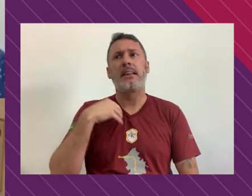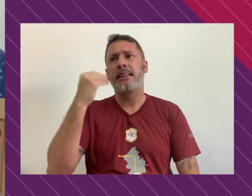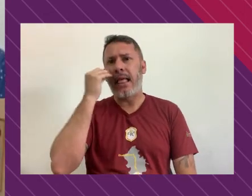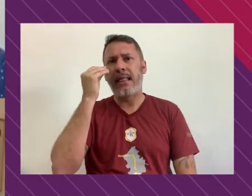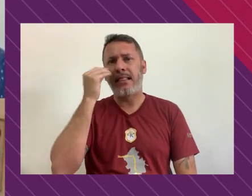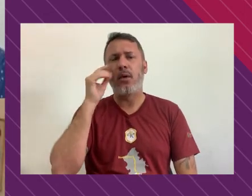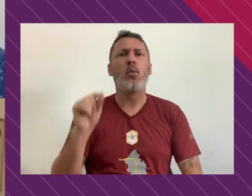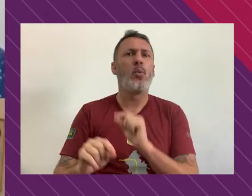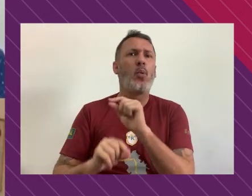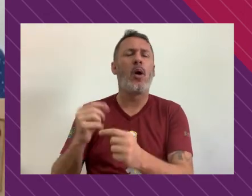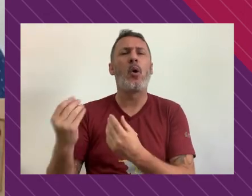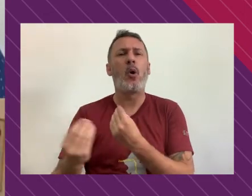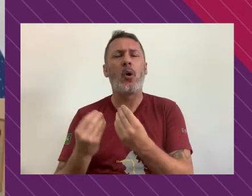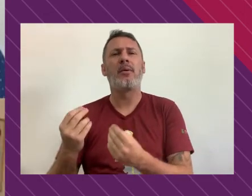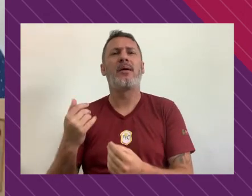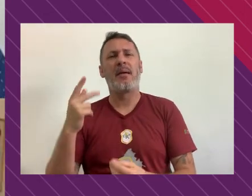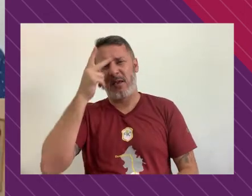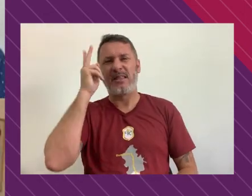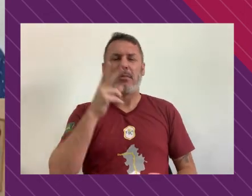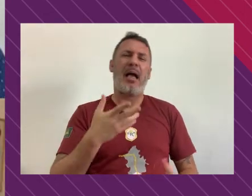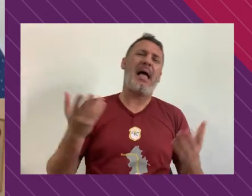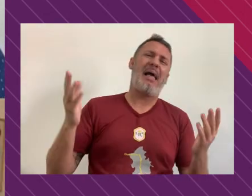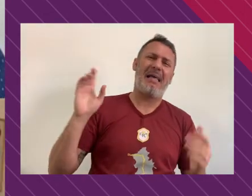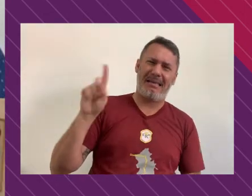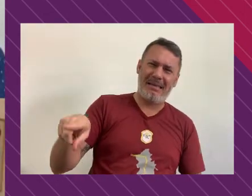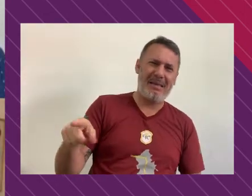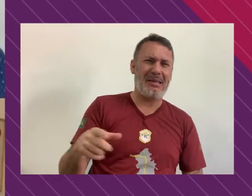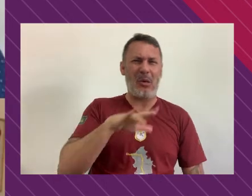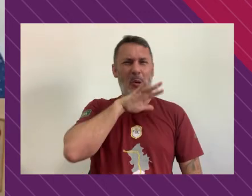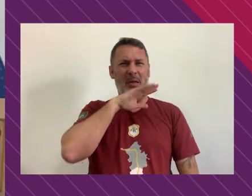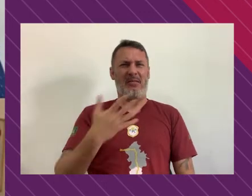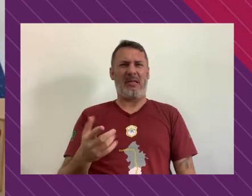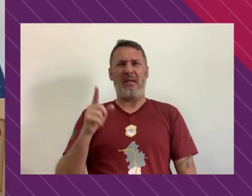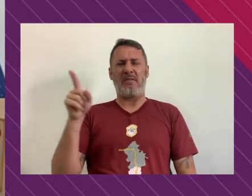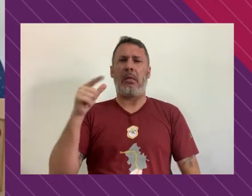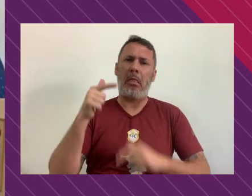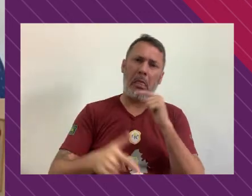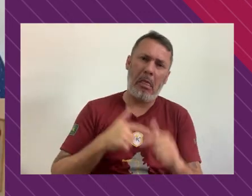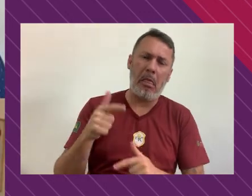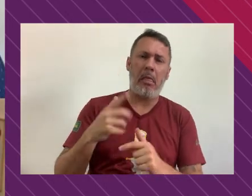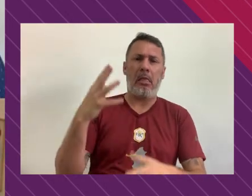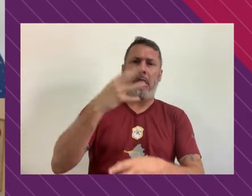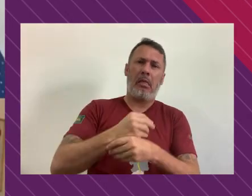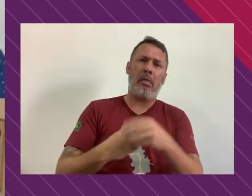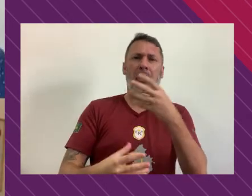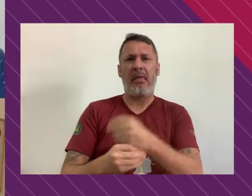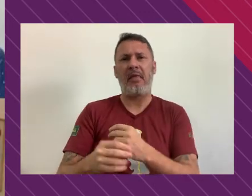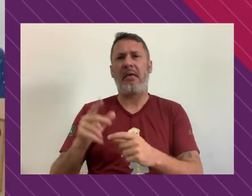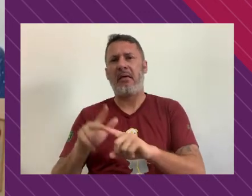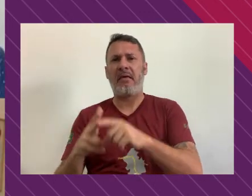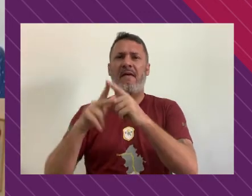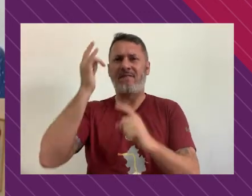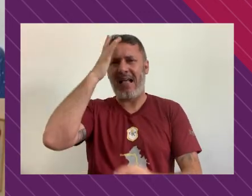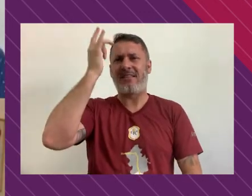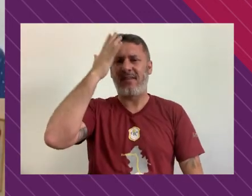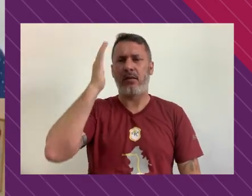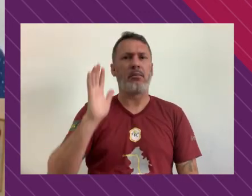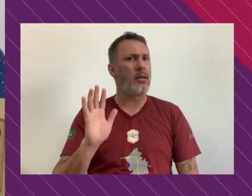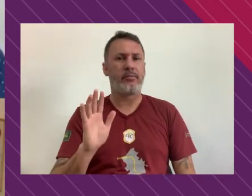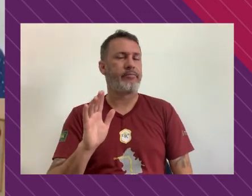vai desenvolvendo cada vez mais habilidades. Esse é o novo mundo do trabalho. E acho que é importante a gente se abrir isso. O que